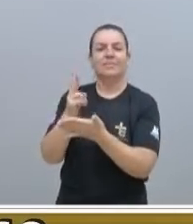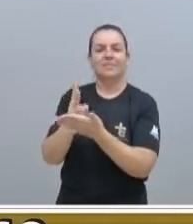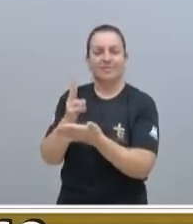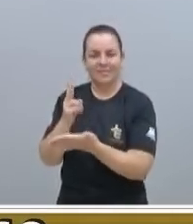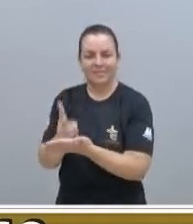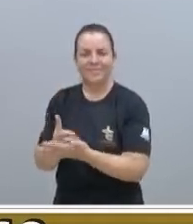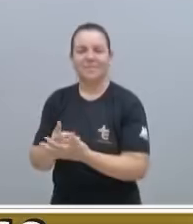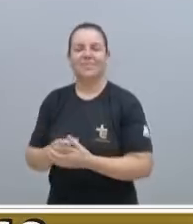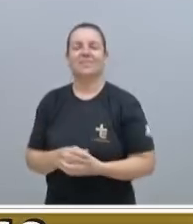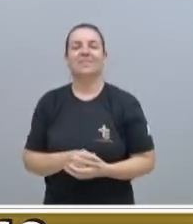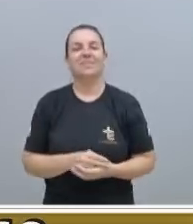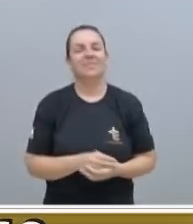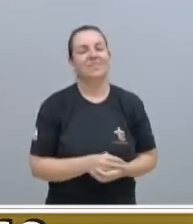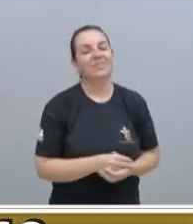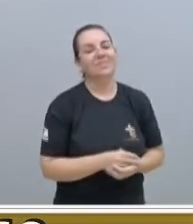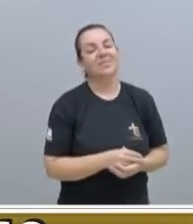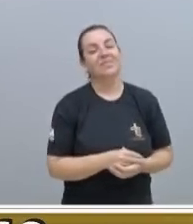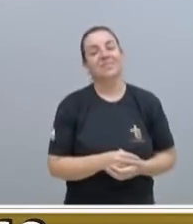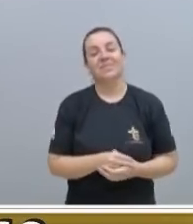estará